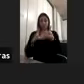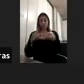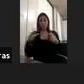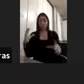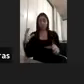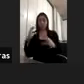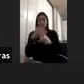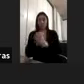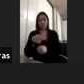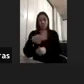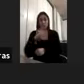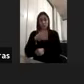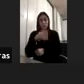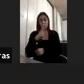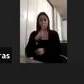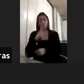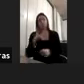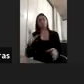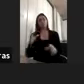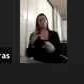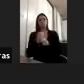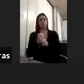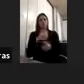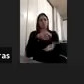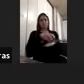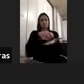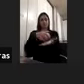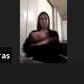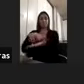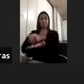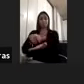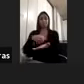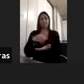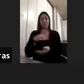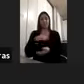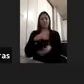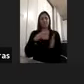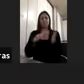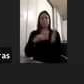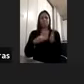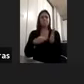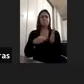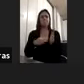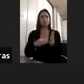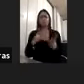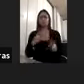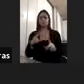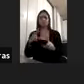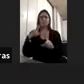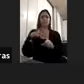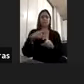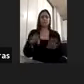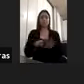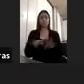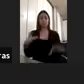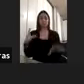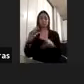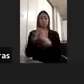de entidades que tem um mínimo de representatividade. E essas 12